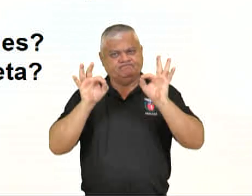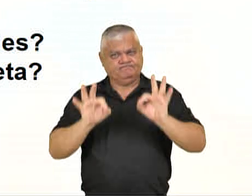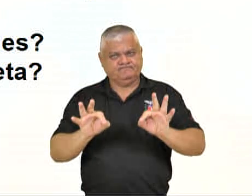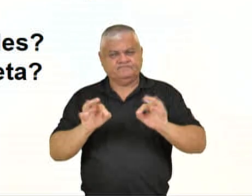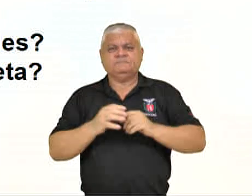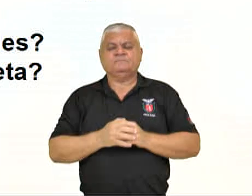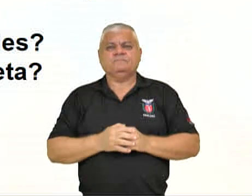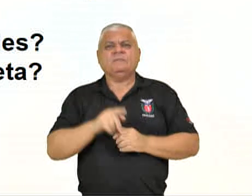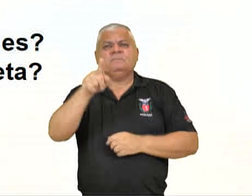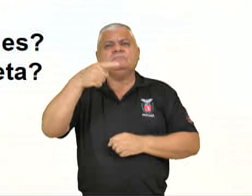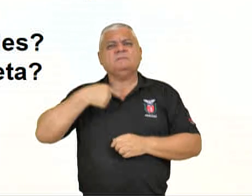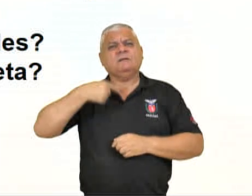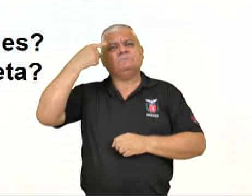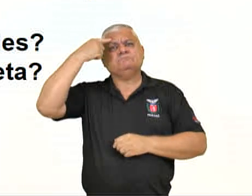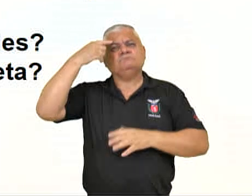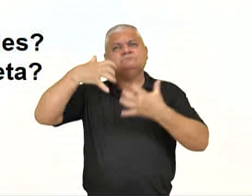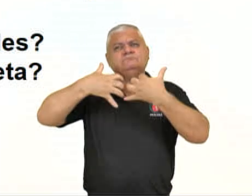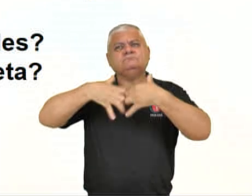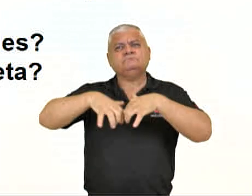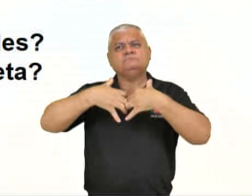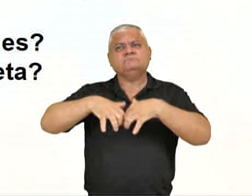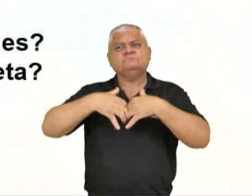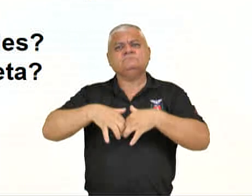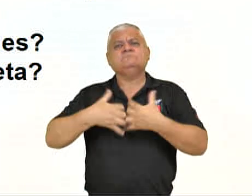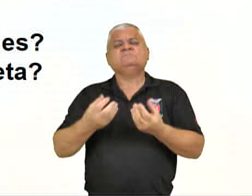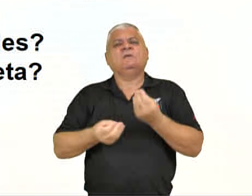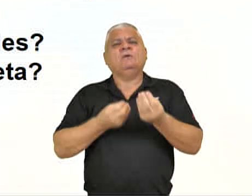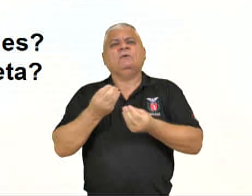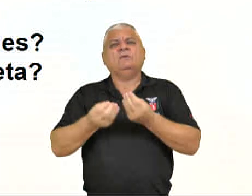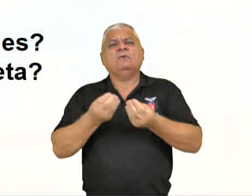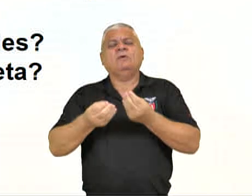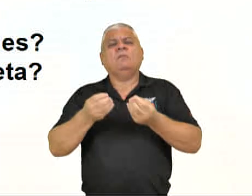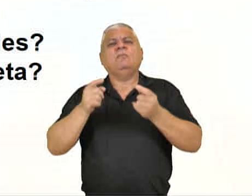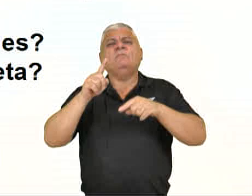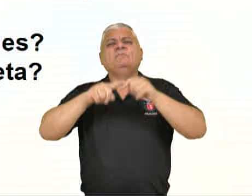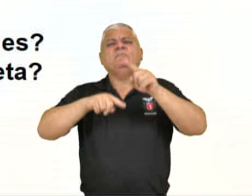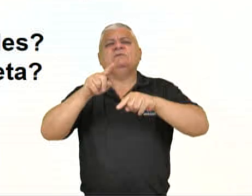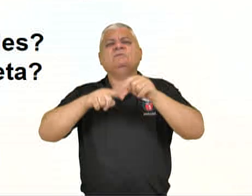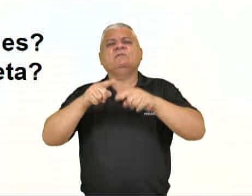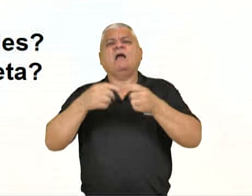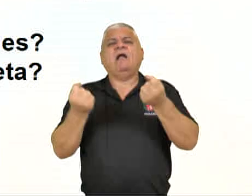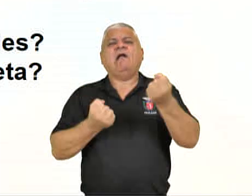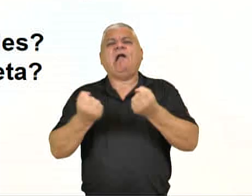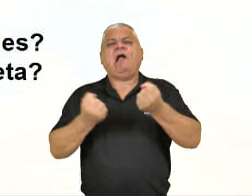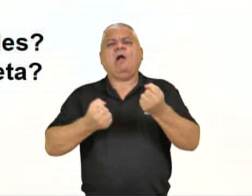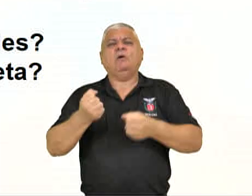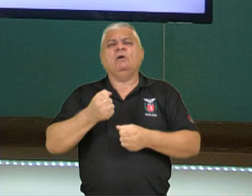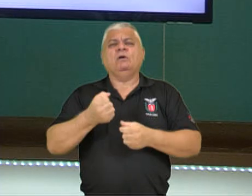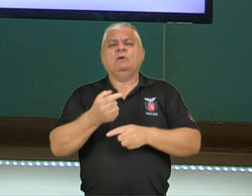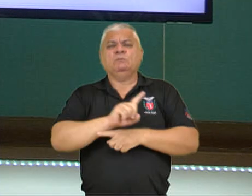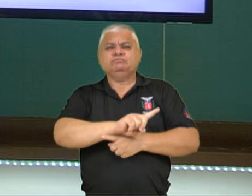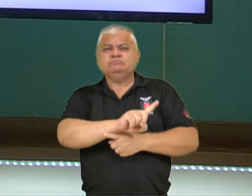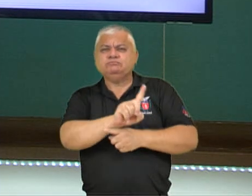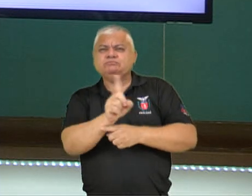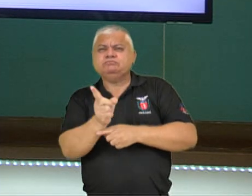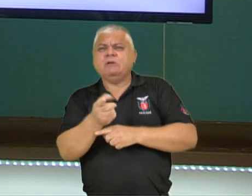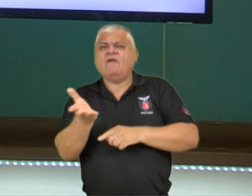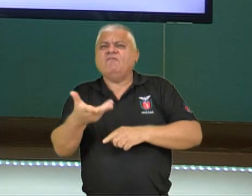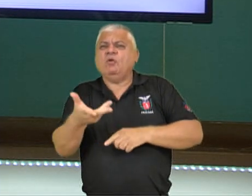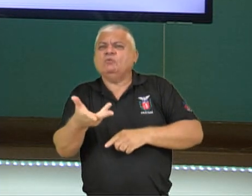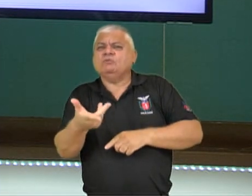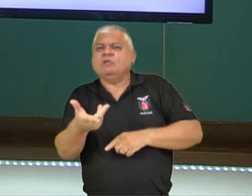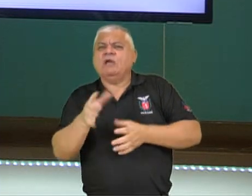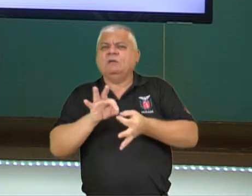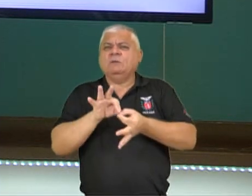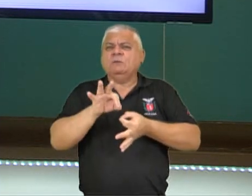Vamos dar uma pensadinha aqui, por exemplo. Que instrumentos são necessários para medir a velocidade de um carro, a distância entre duas cidades, o